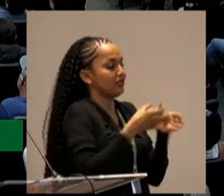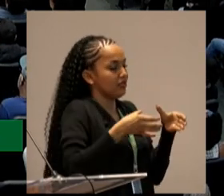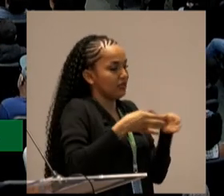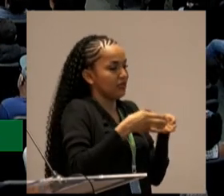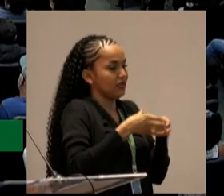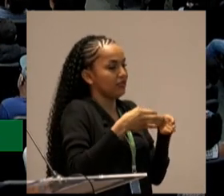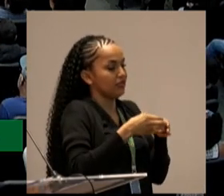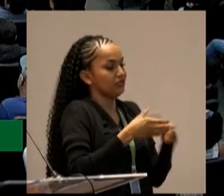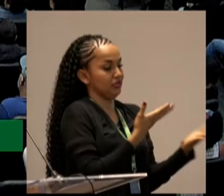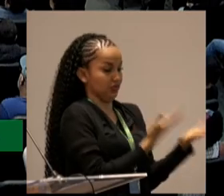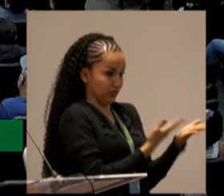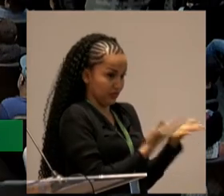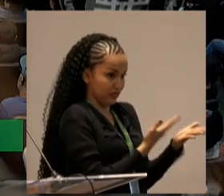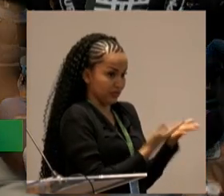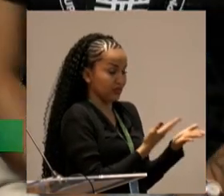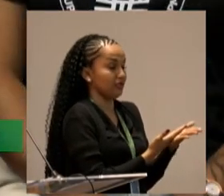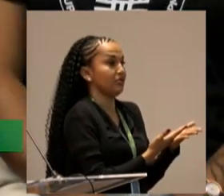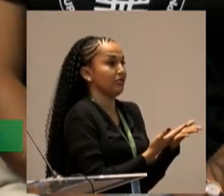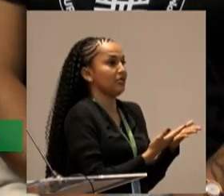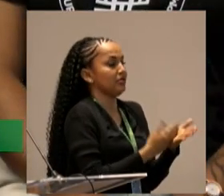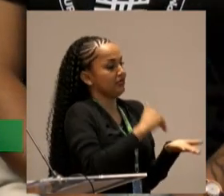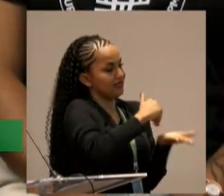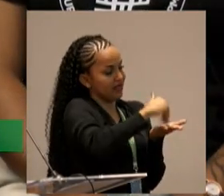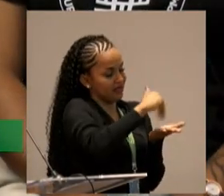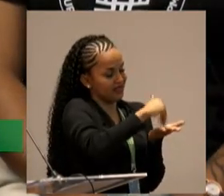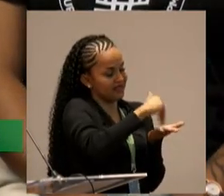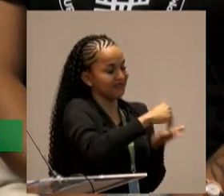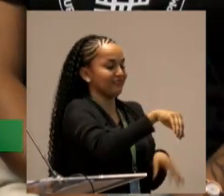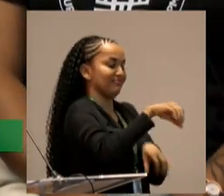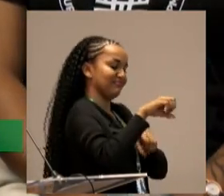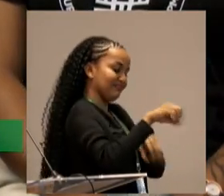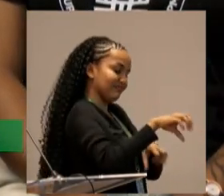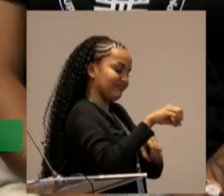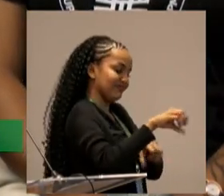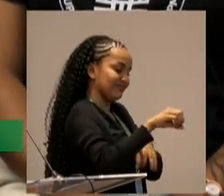estudos da Secretaria de Educação,